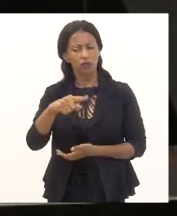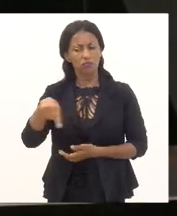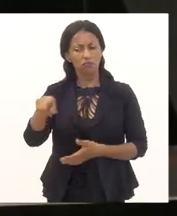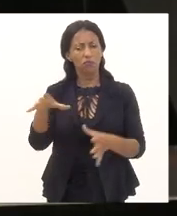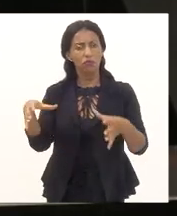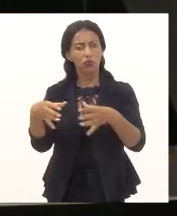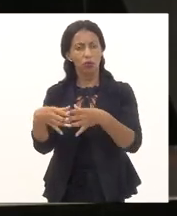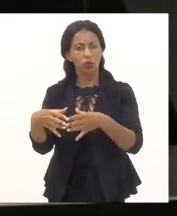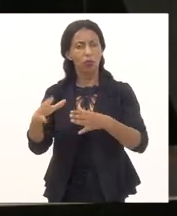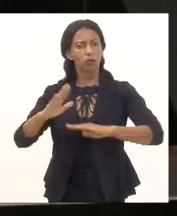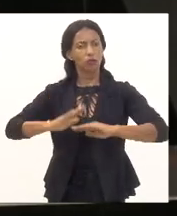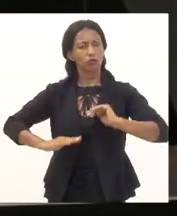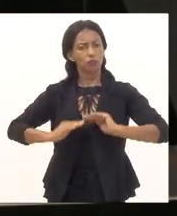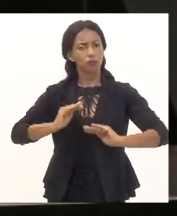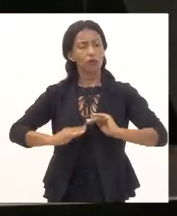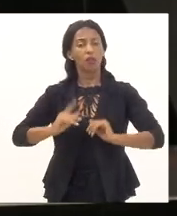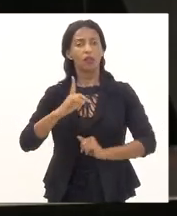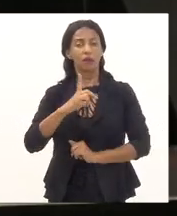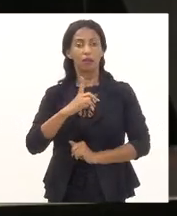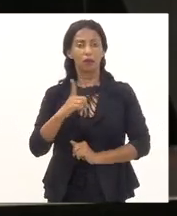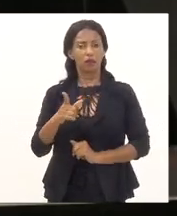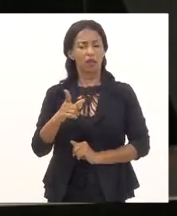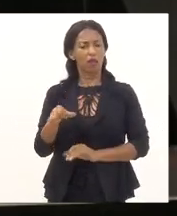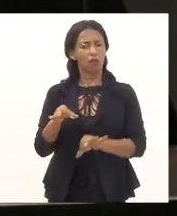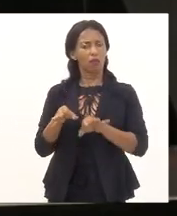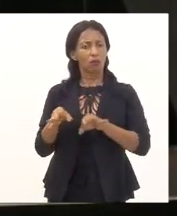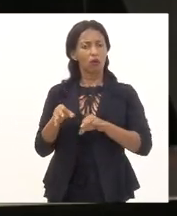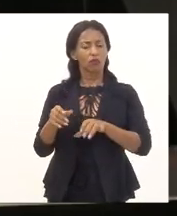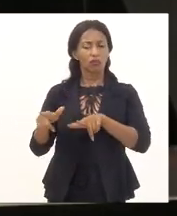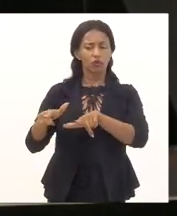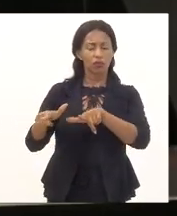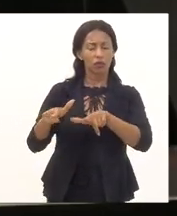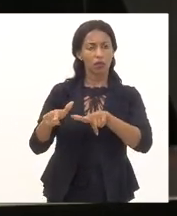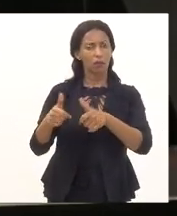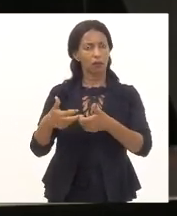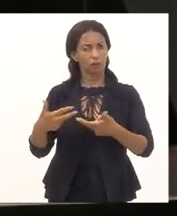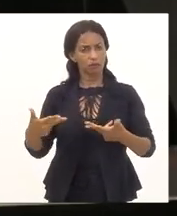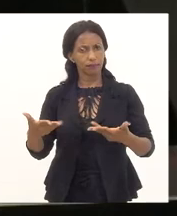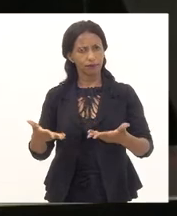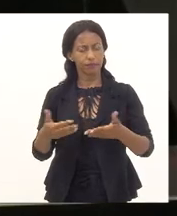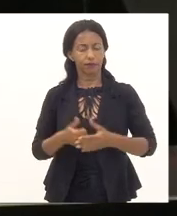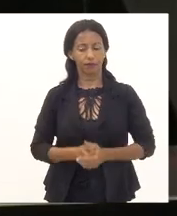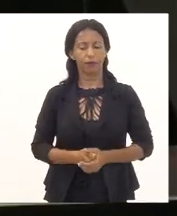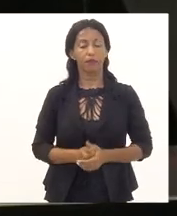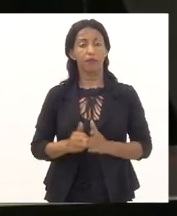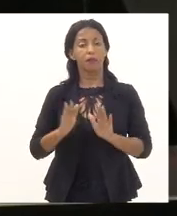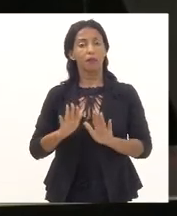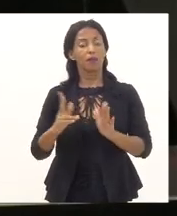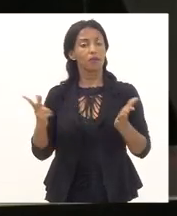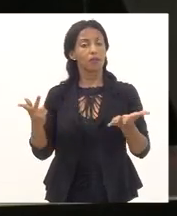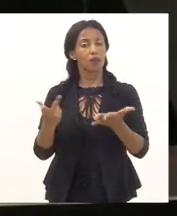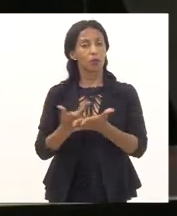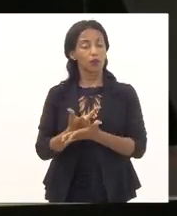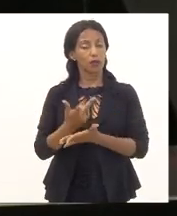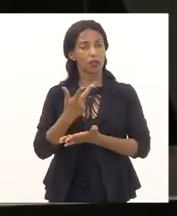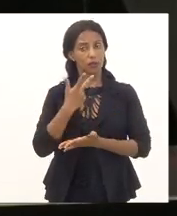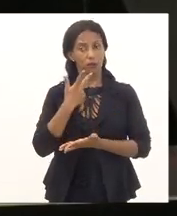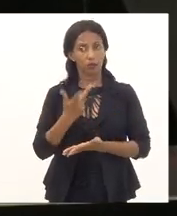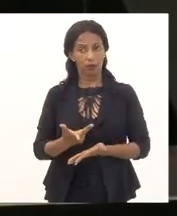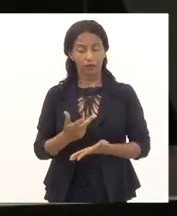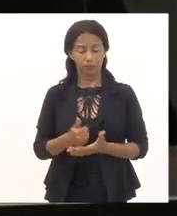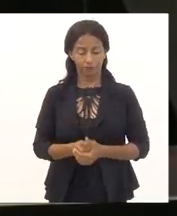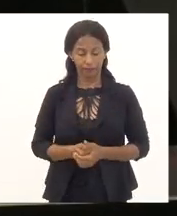esses professores tenham condições de trabalho adequado. Mas o que ocorre, eu quero dizer,